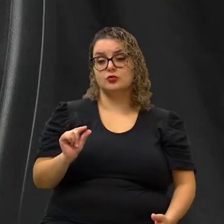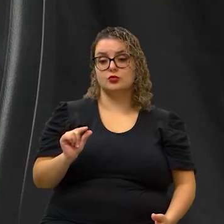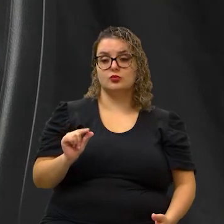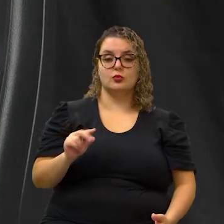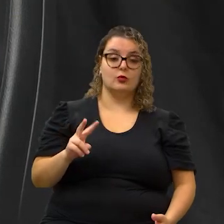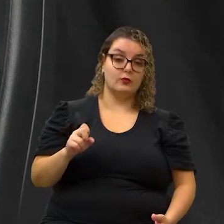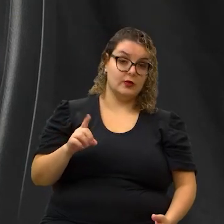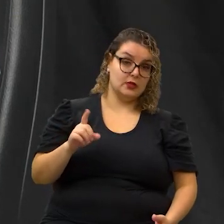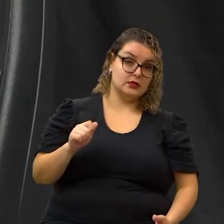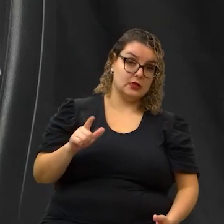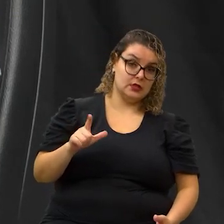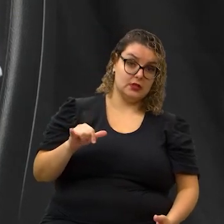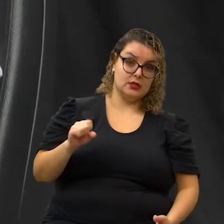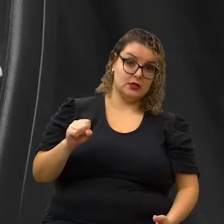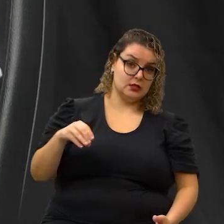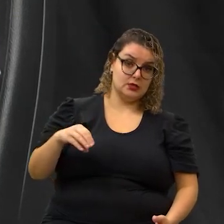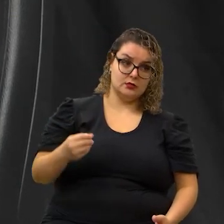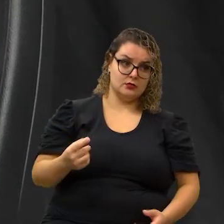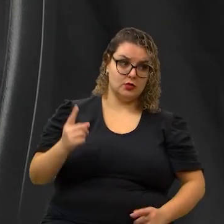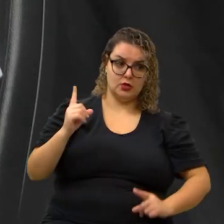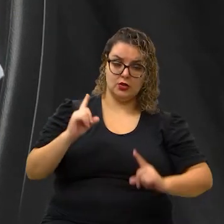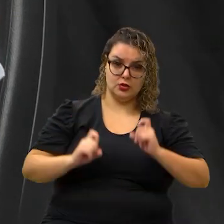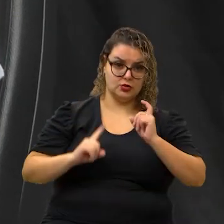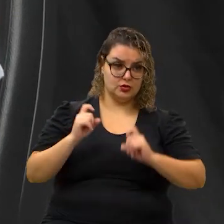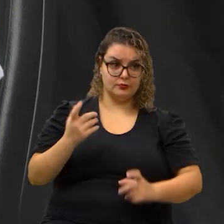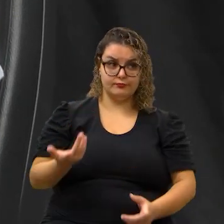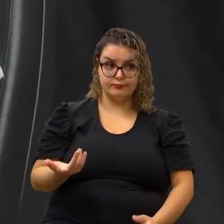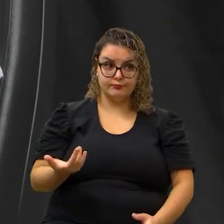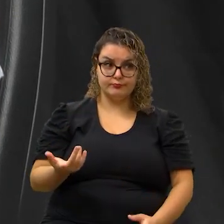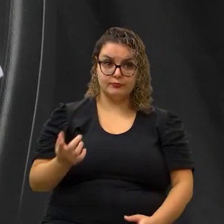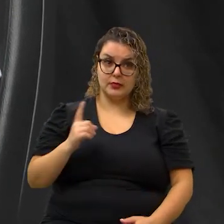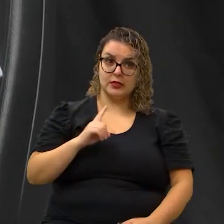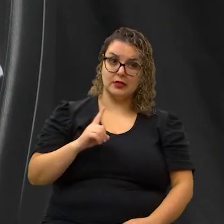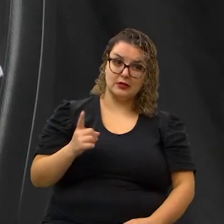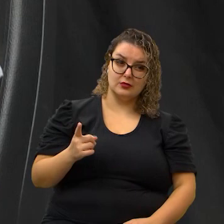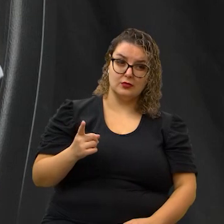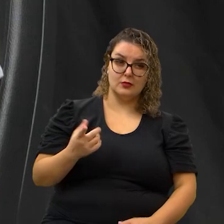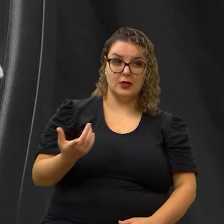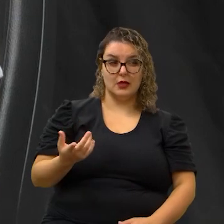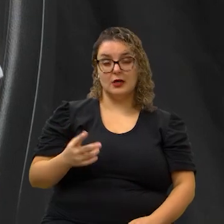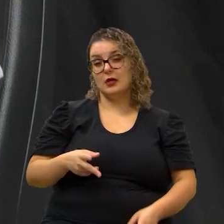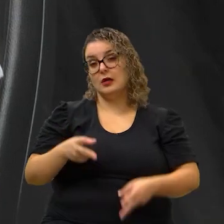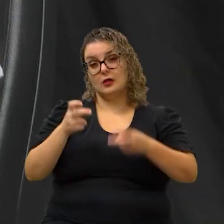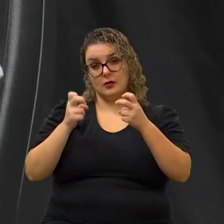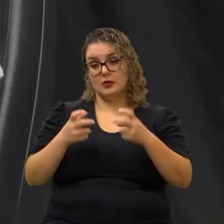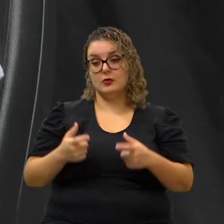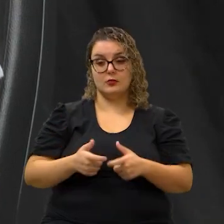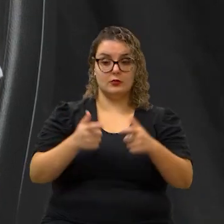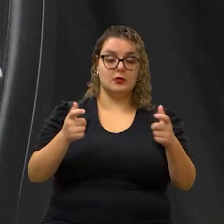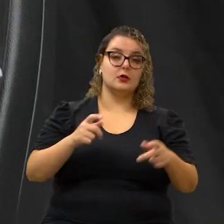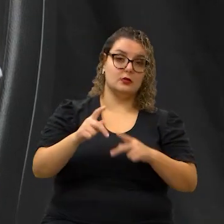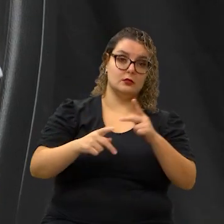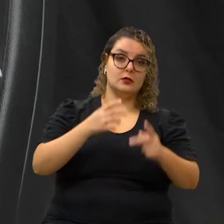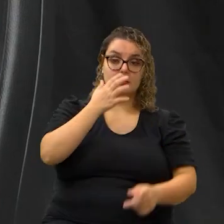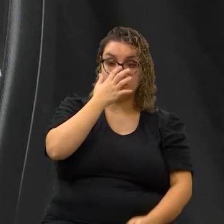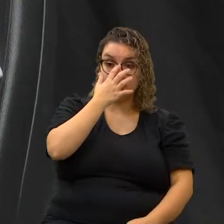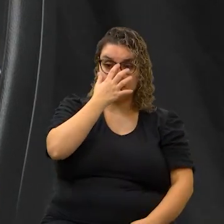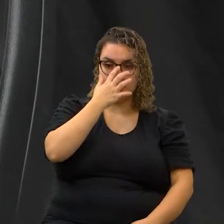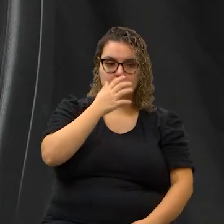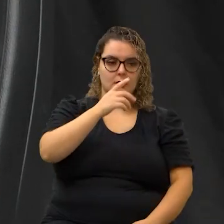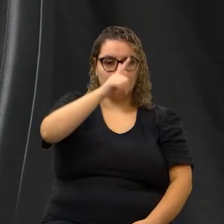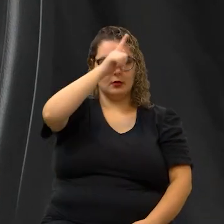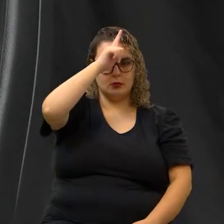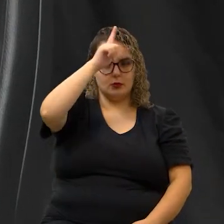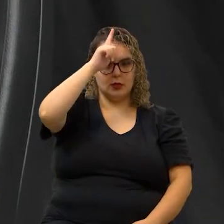de diminuir o vandalismo e formas de expressão que não são reconhecidas